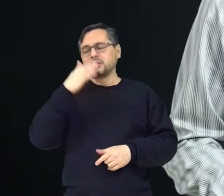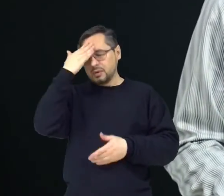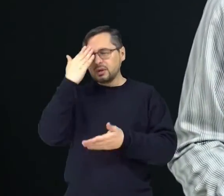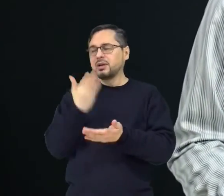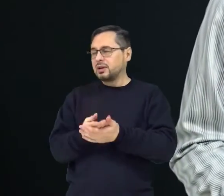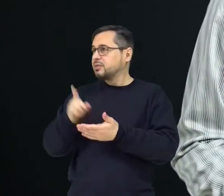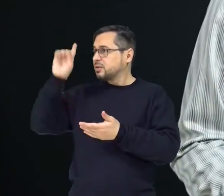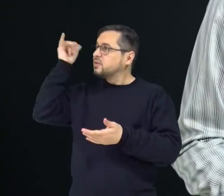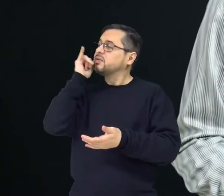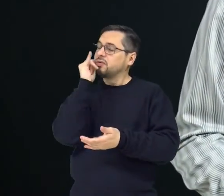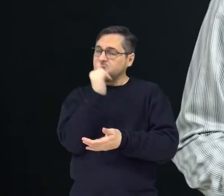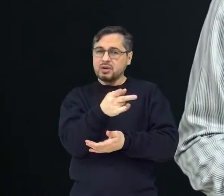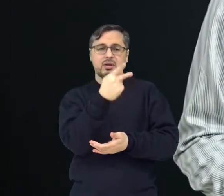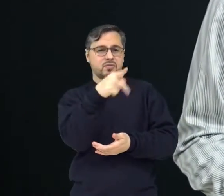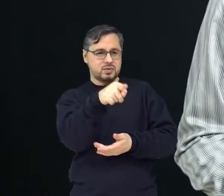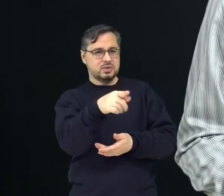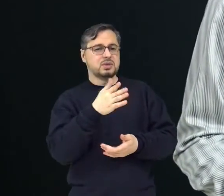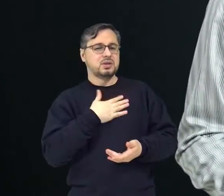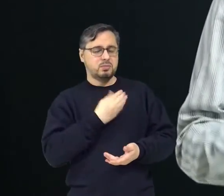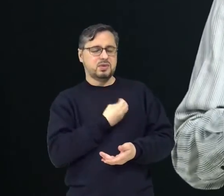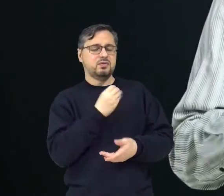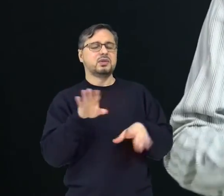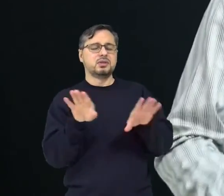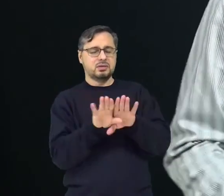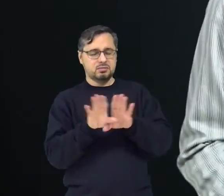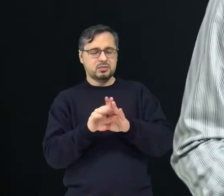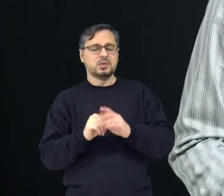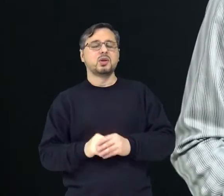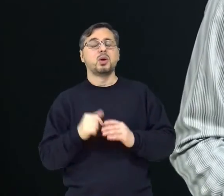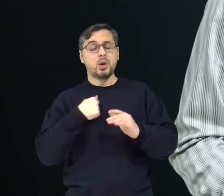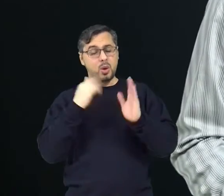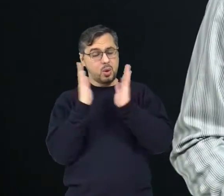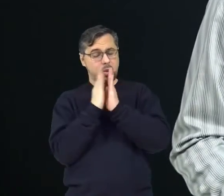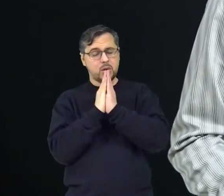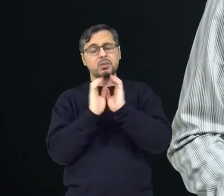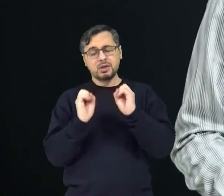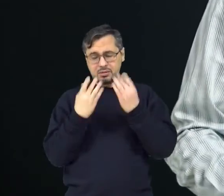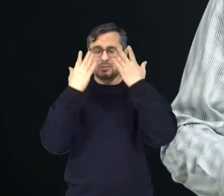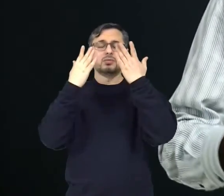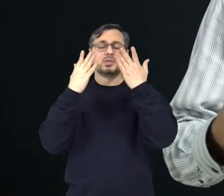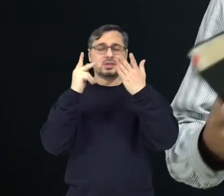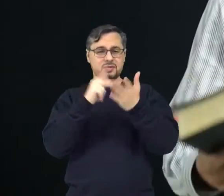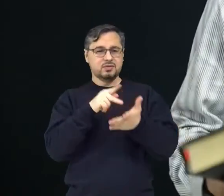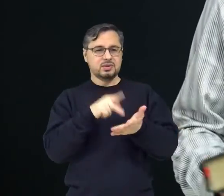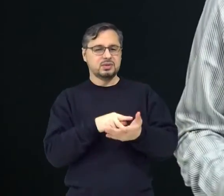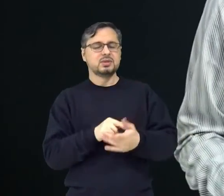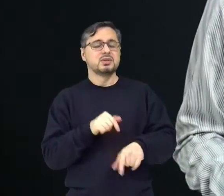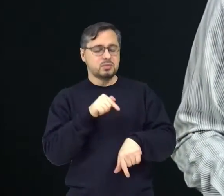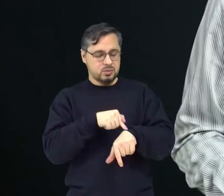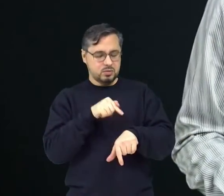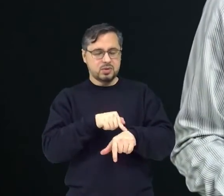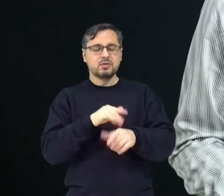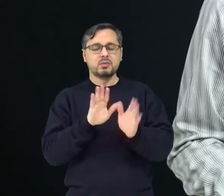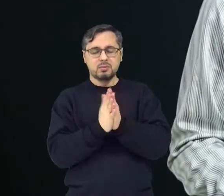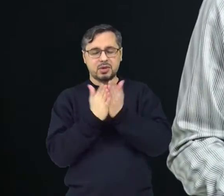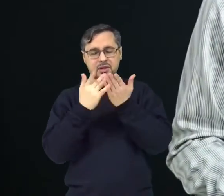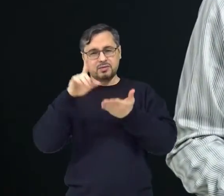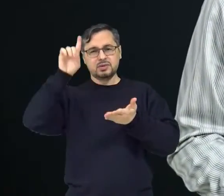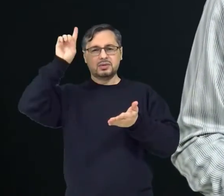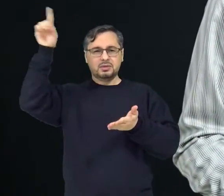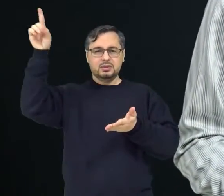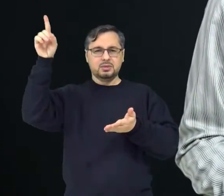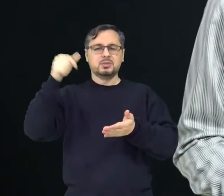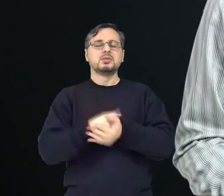a você e a mim nesse dia. Oro para que isso aconteça. Então, nesse momento, vamos à palavra de